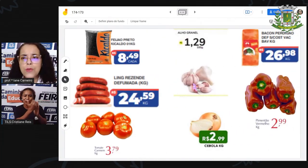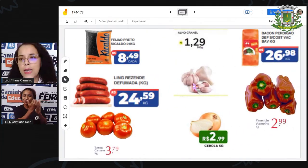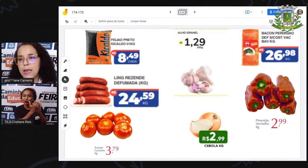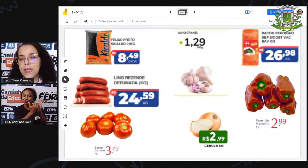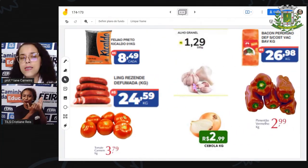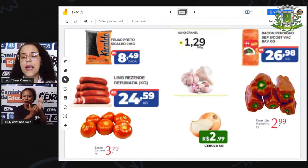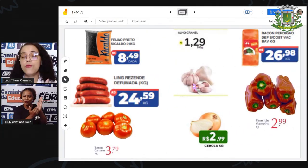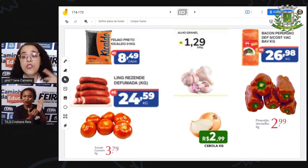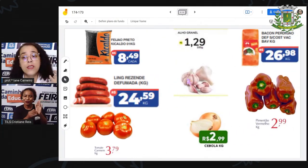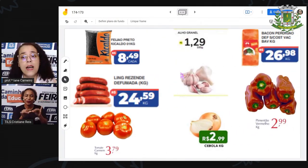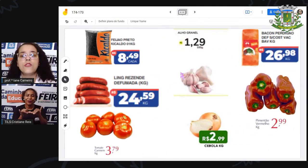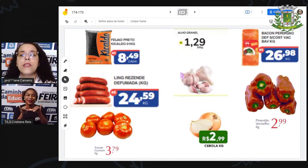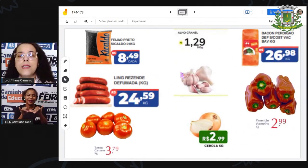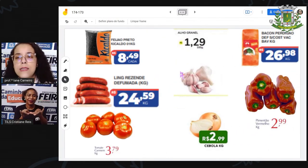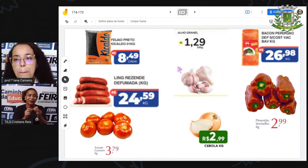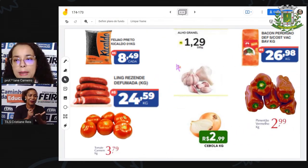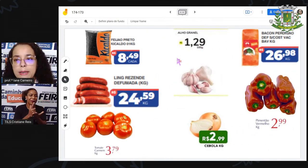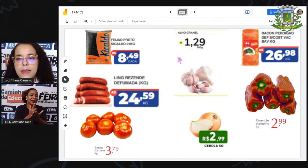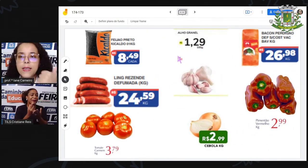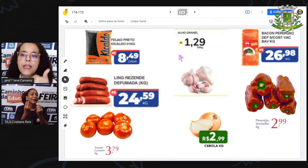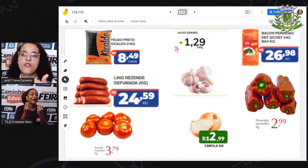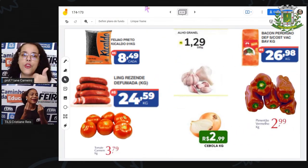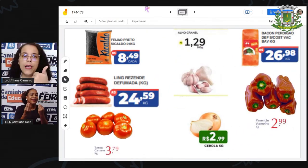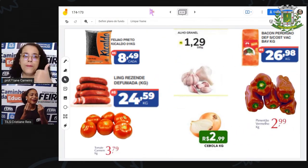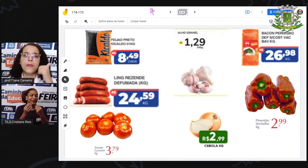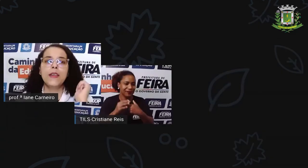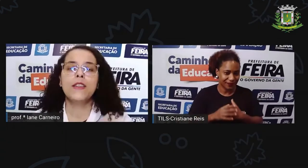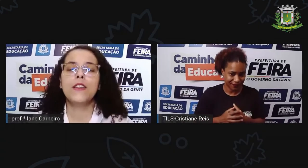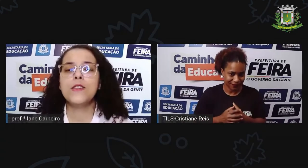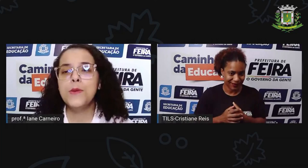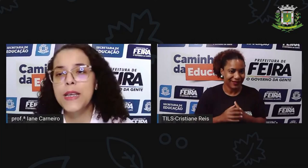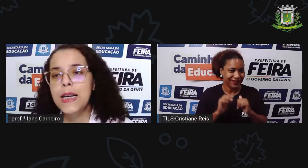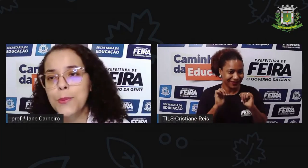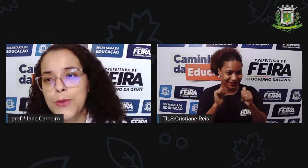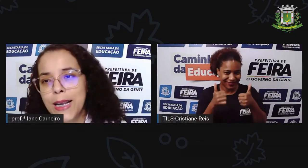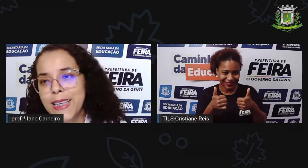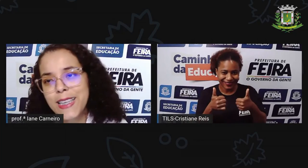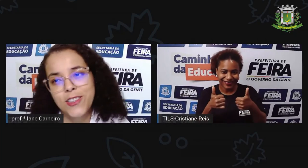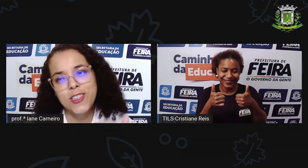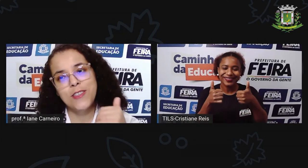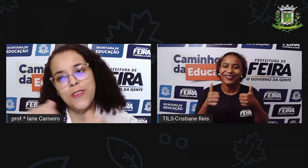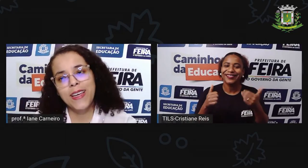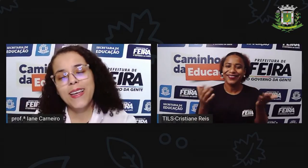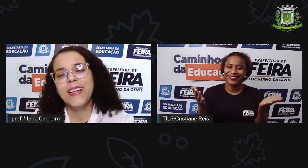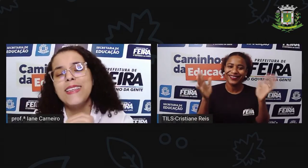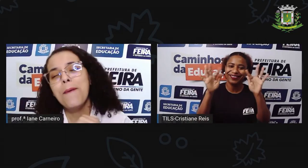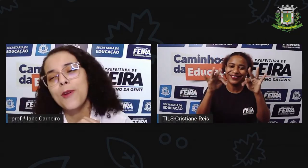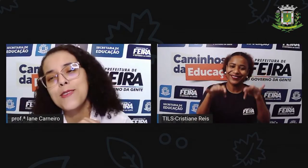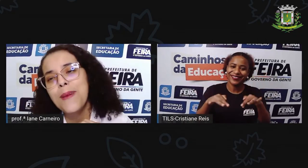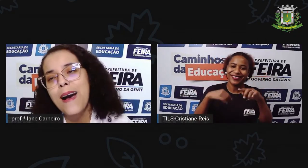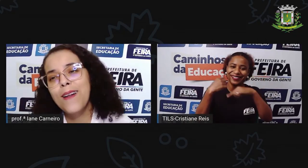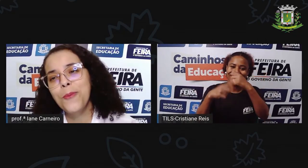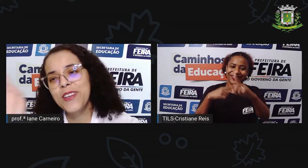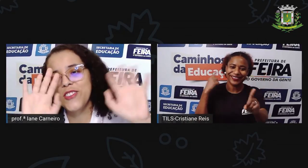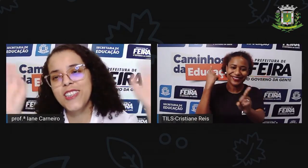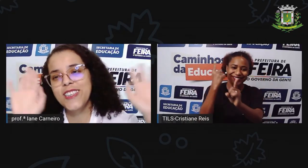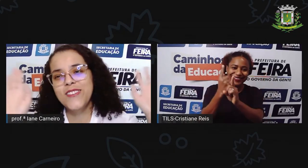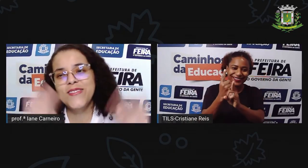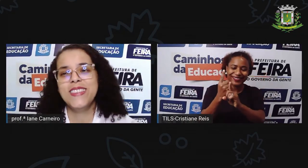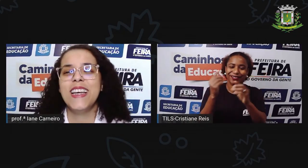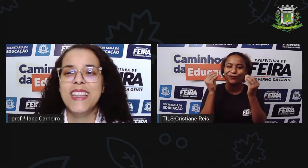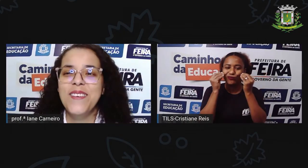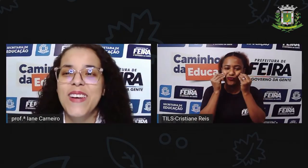A função deles Né? A utilidade deles Também Tá joia? Nós vamos ficando por aqui E a gente se vê Na próxima aula Um